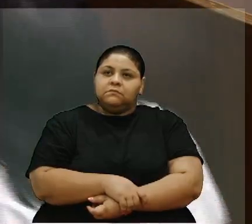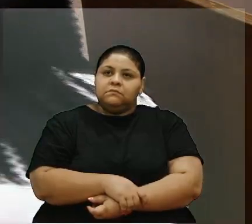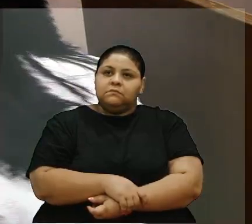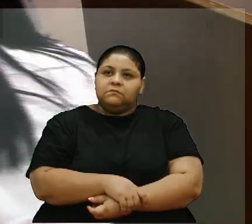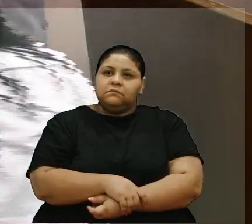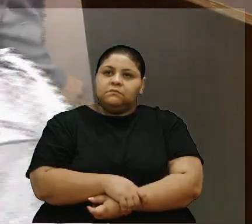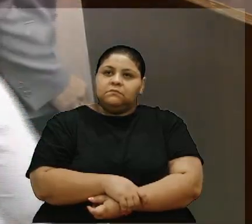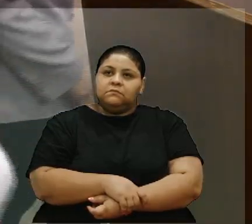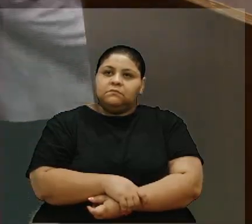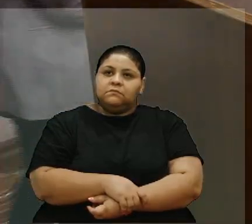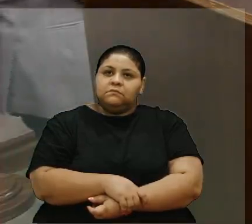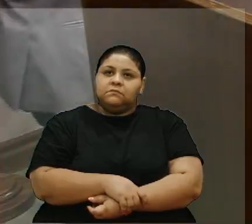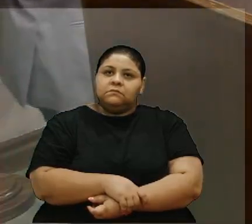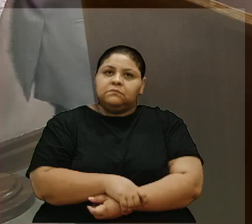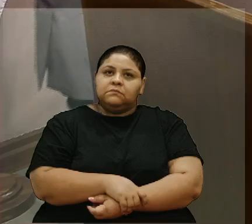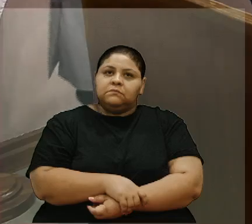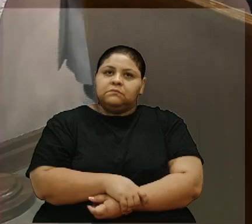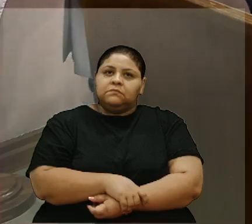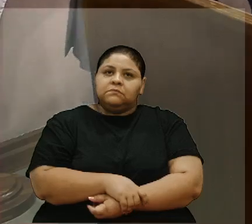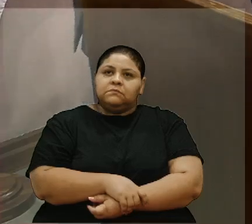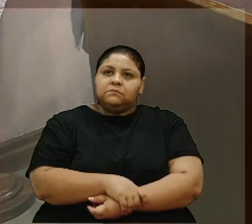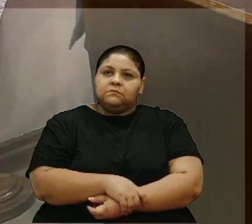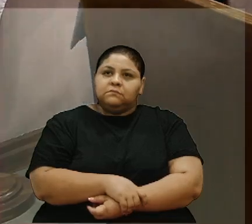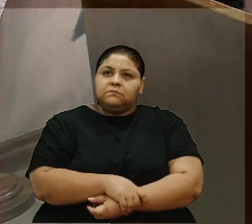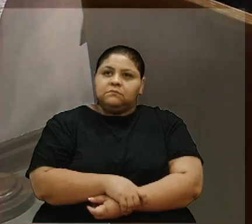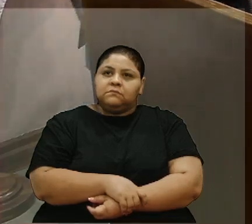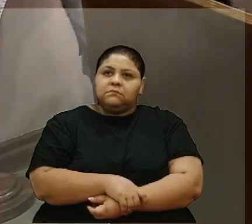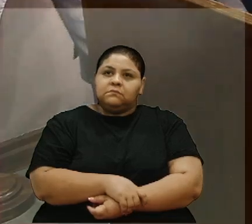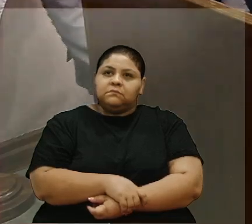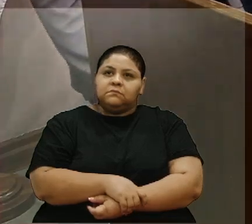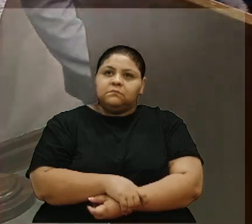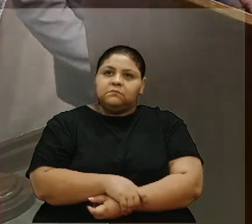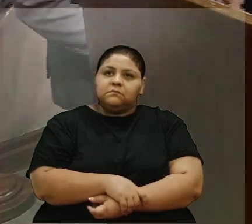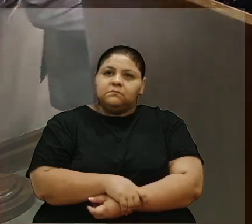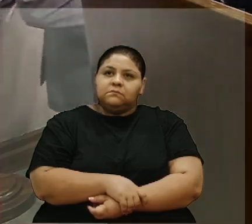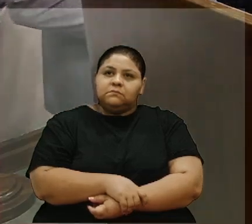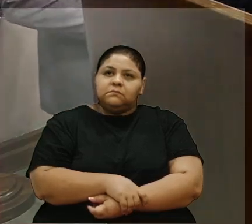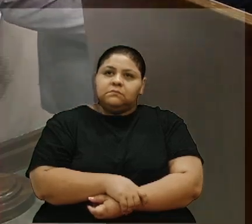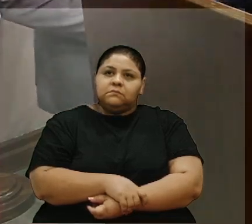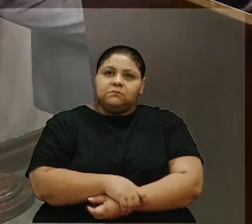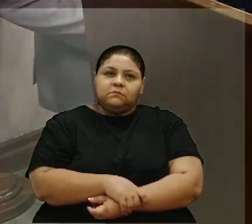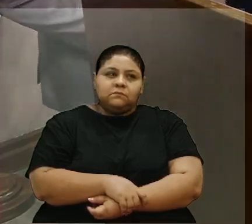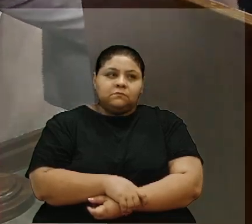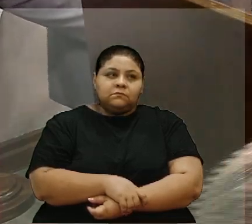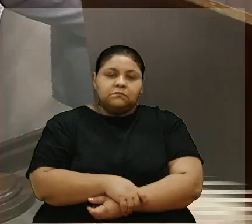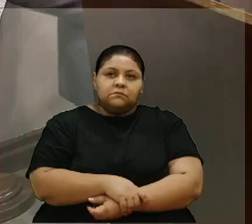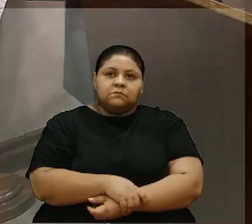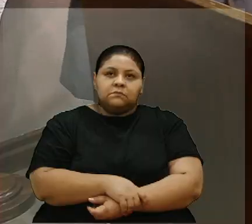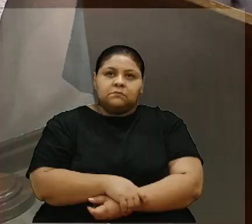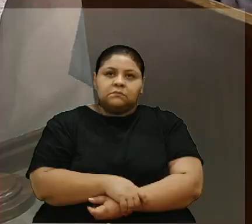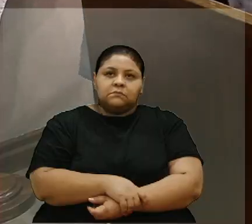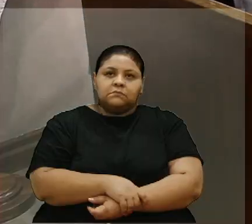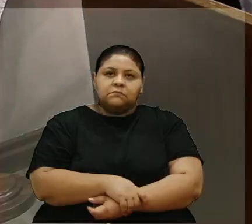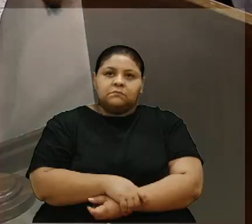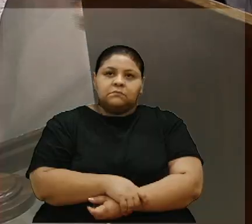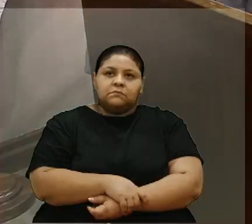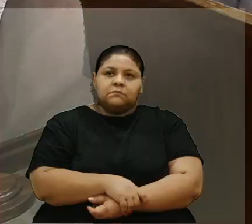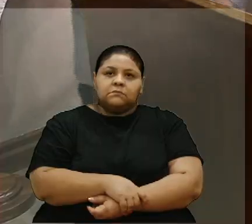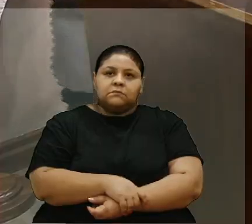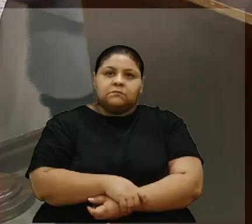Seja bem-vindo. Tudo bem? Tudo bem? Tudo bem? Tudo bem? Seja bem-vindo. Não.